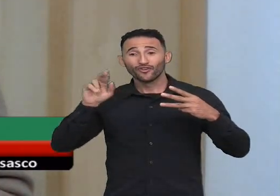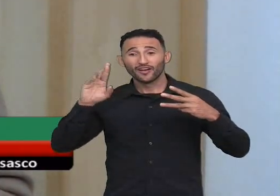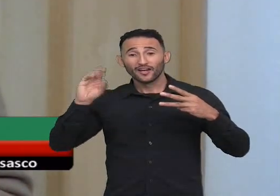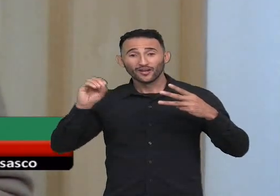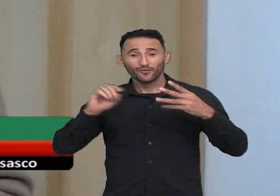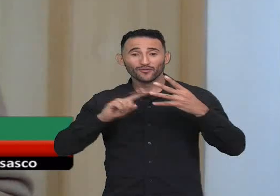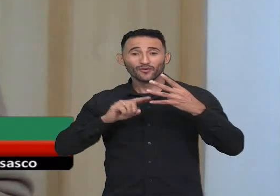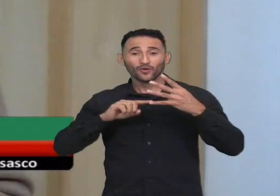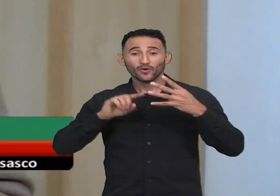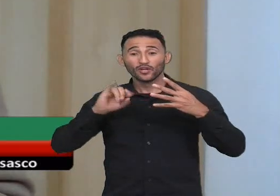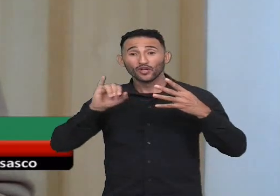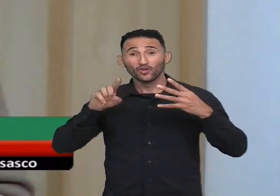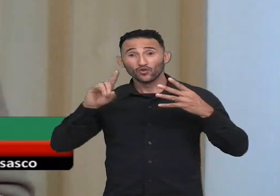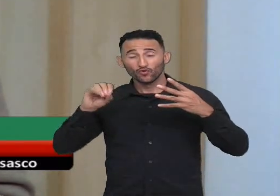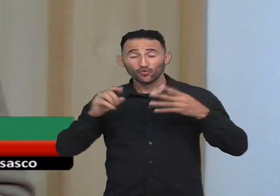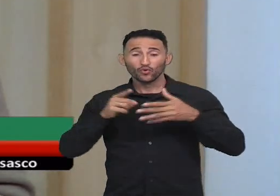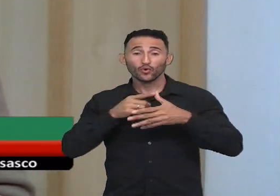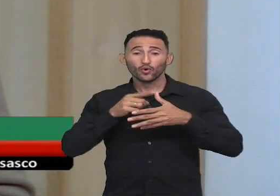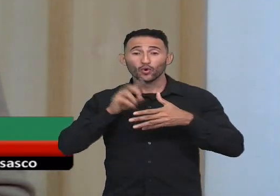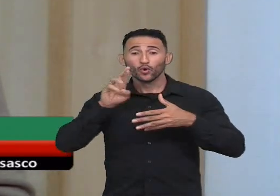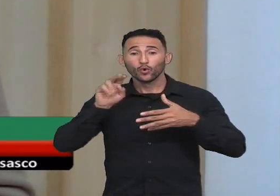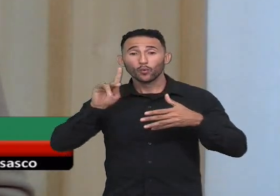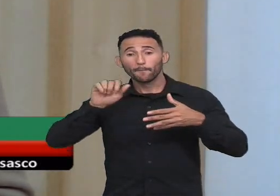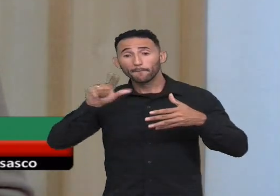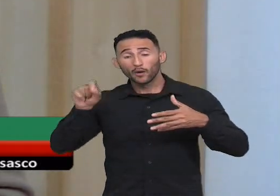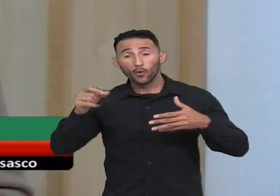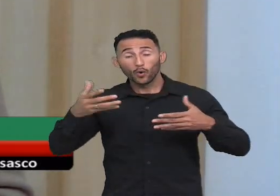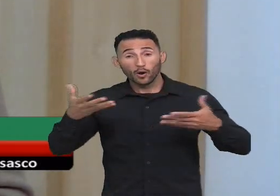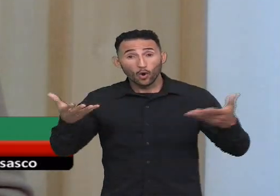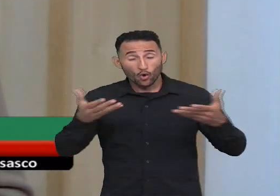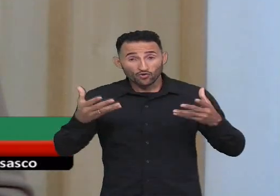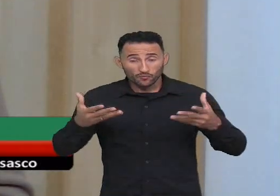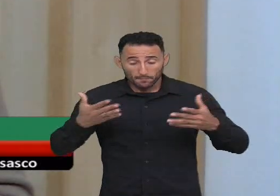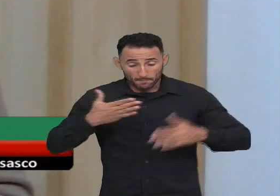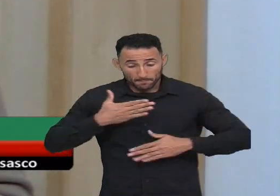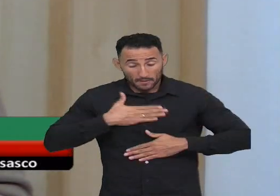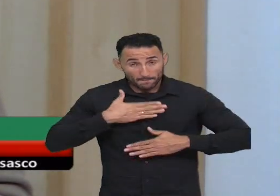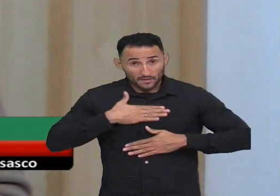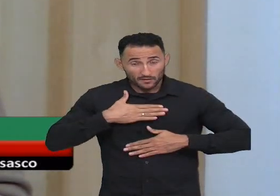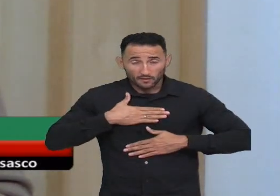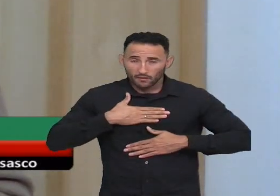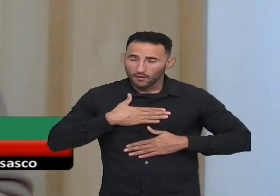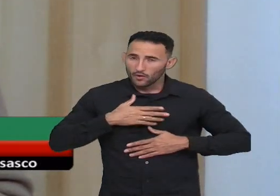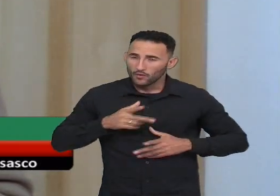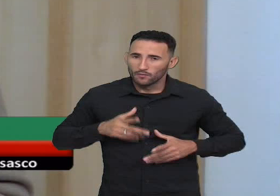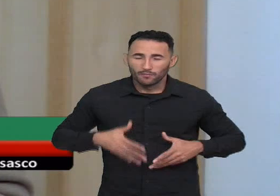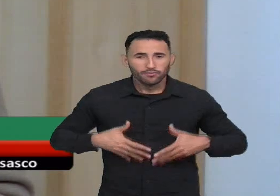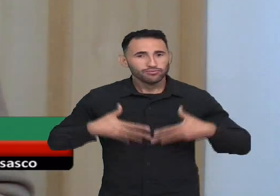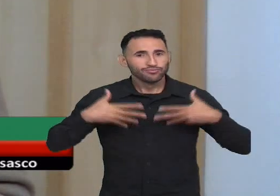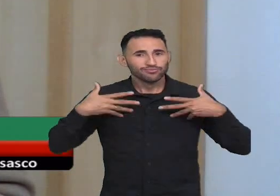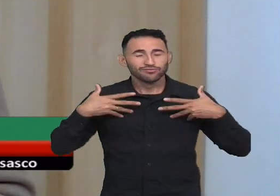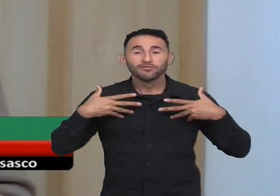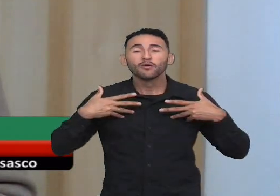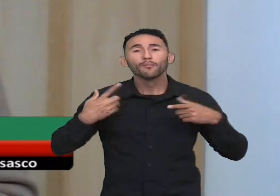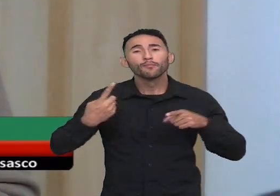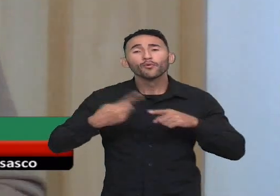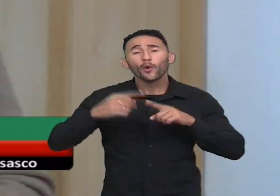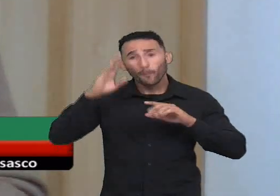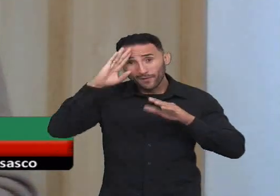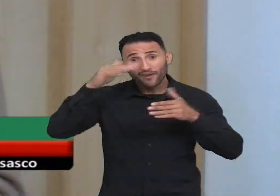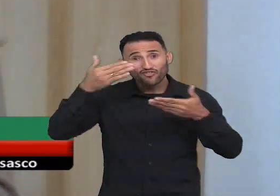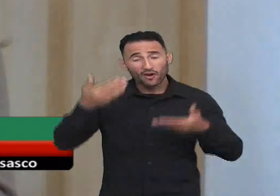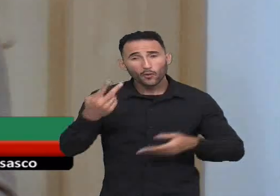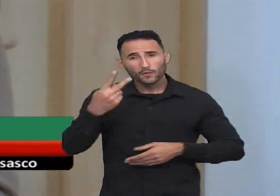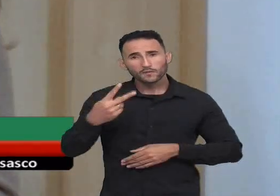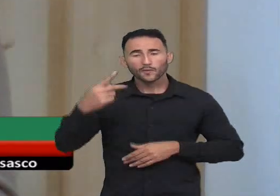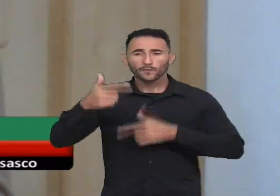ter a oportunidade de homenagear cada um de vocês com essas moções de reconhecimento pelas atividades que vocês exercem